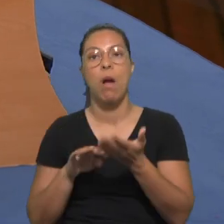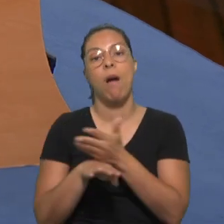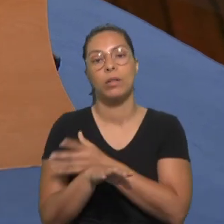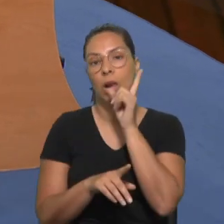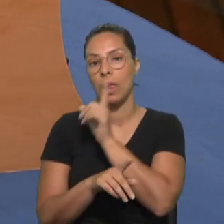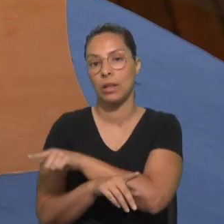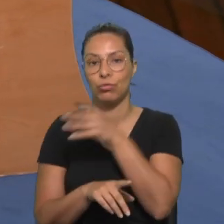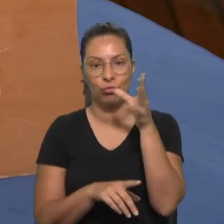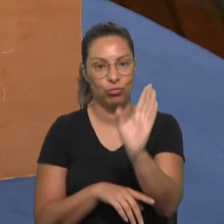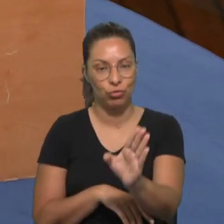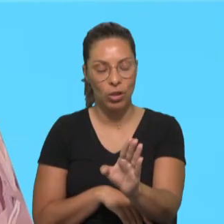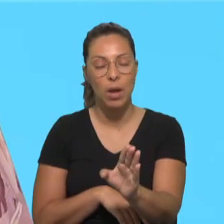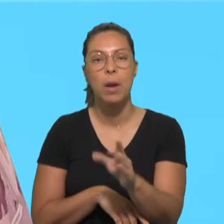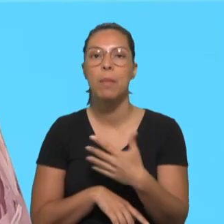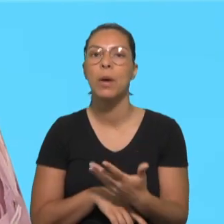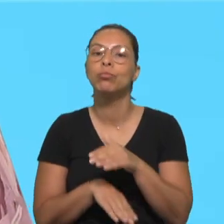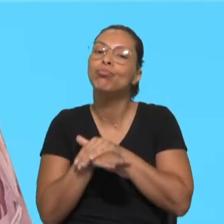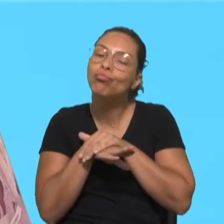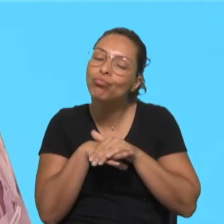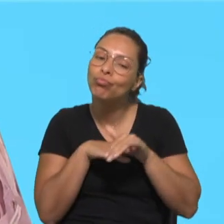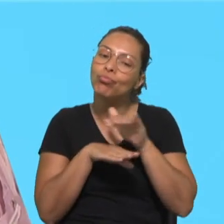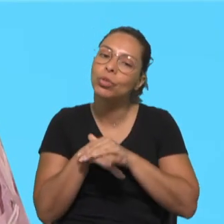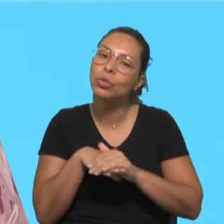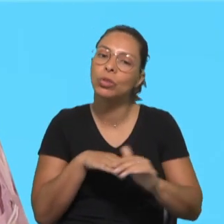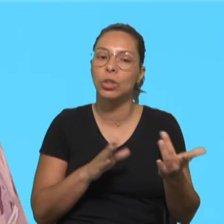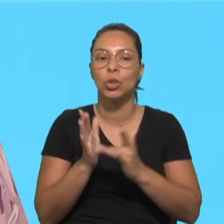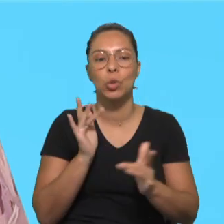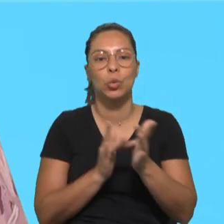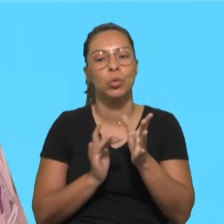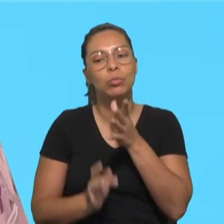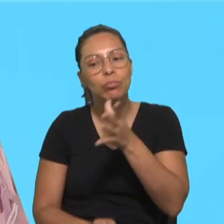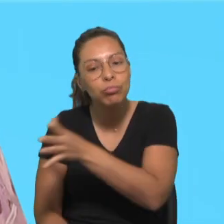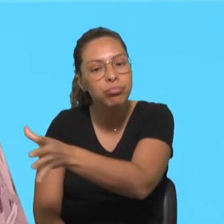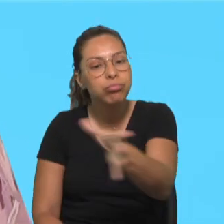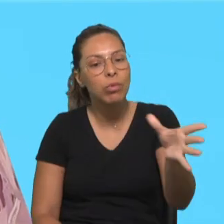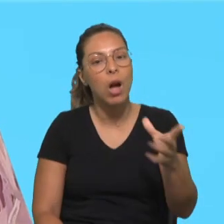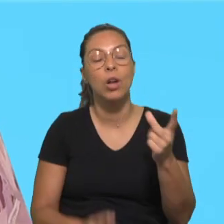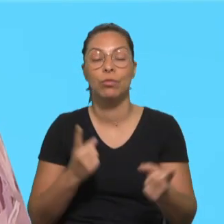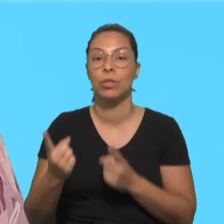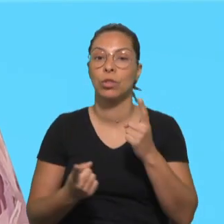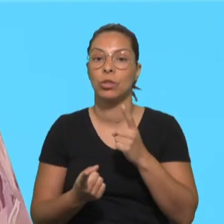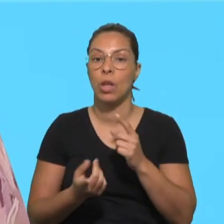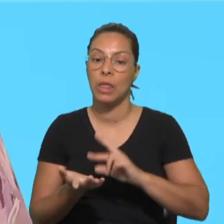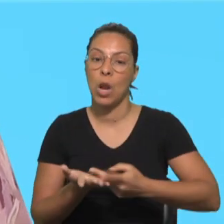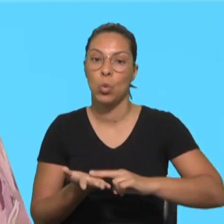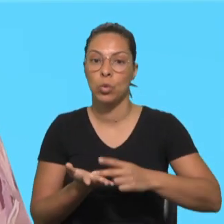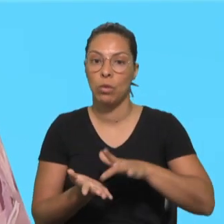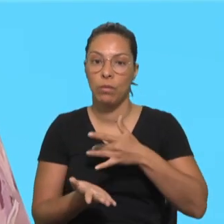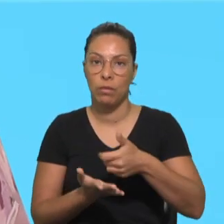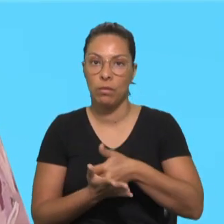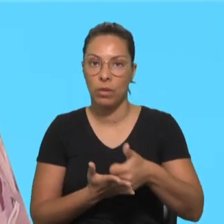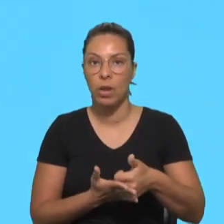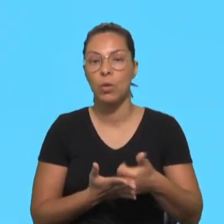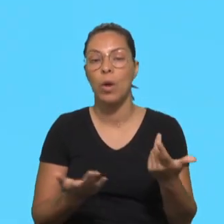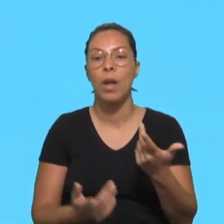eu sublinho também este afeto com que Jesus se dirige aos discípulos. E em algumas traduções ele diz mesmo filhinhos, não meus